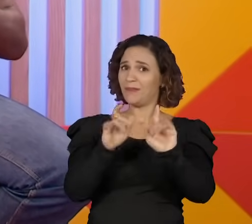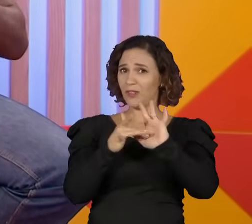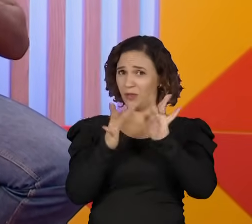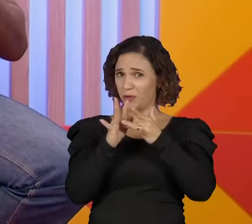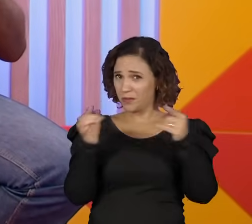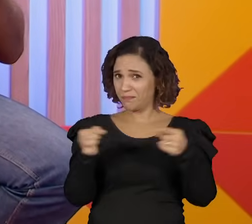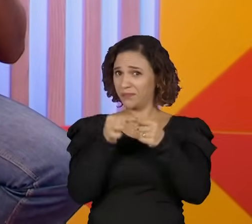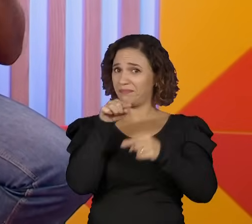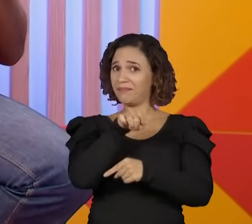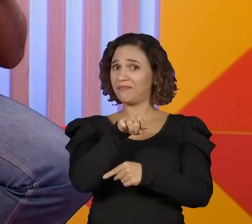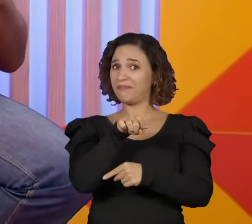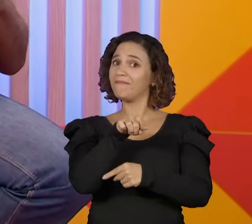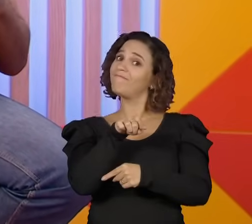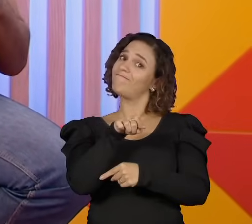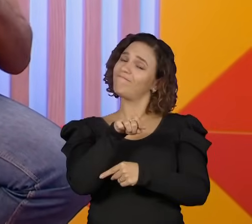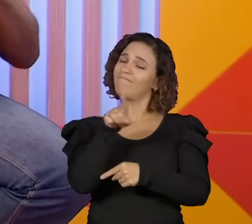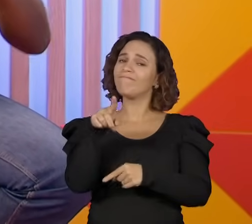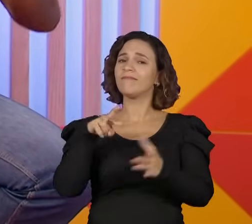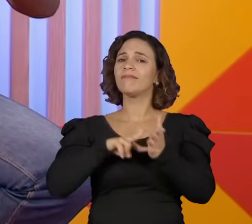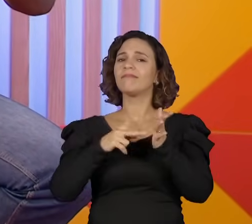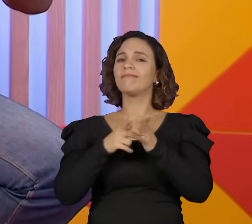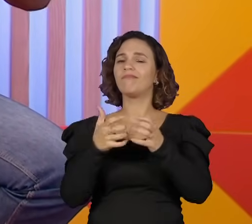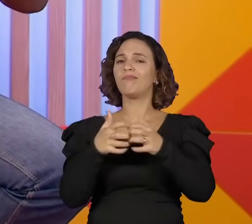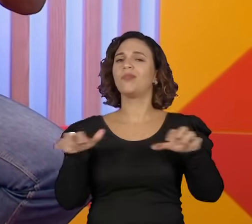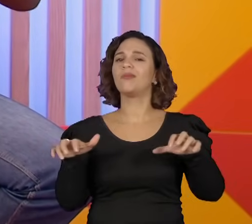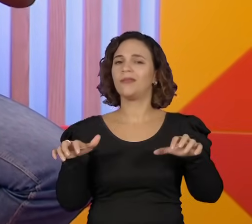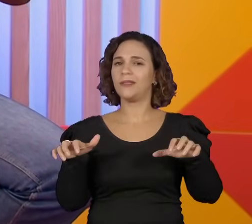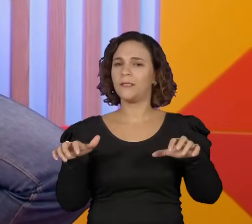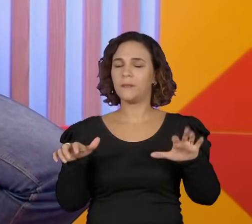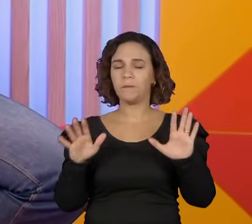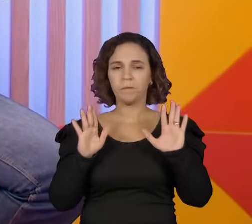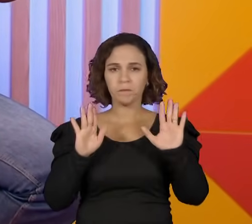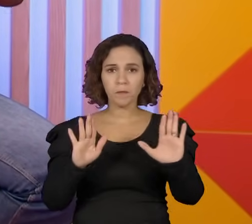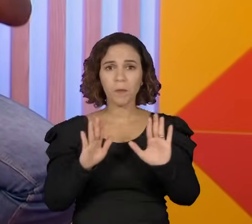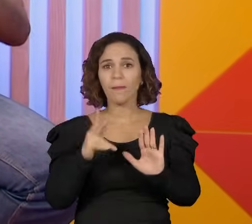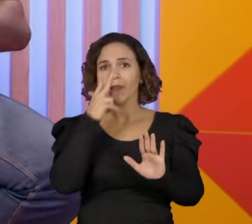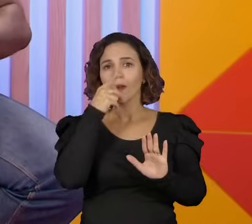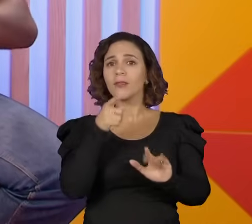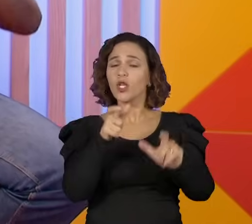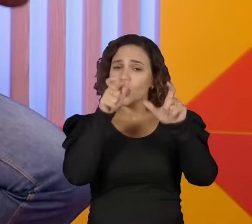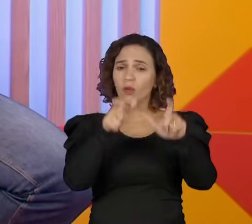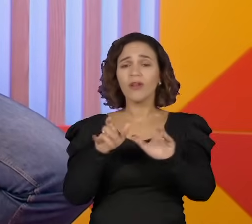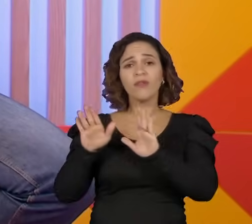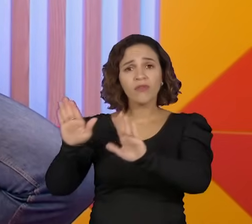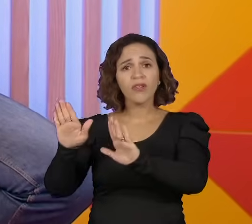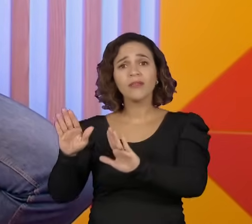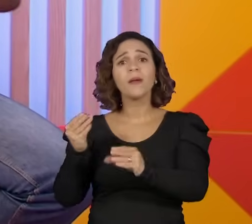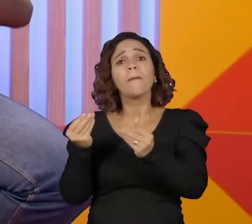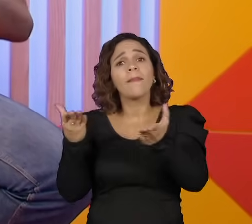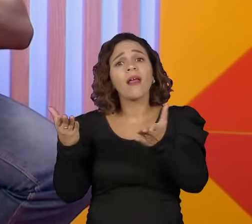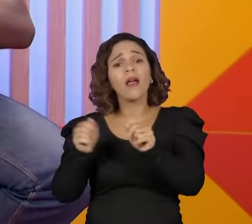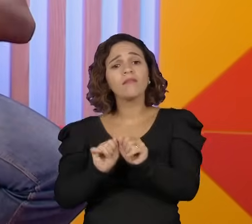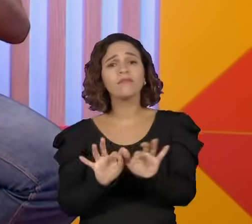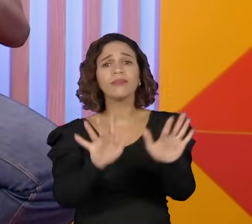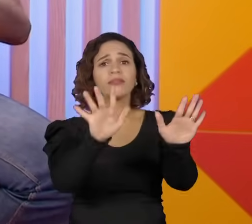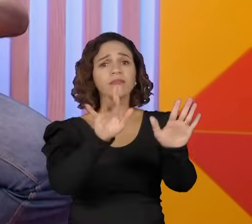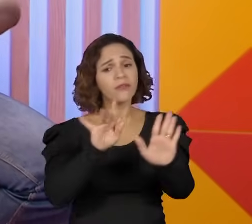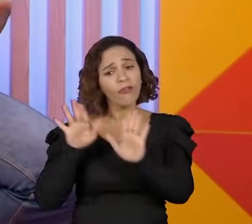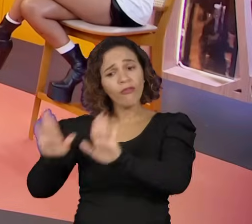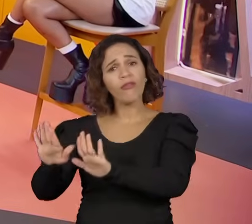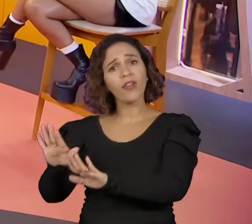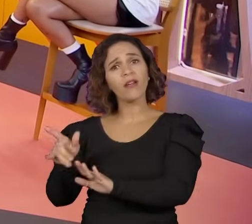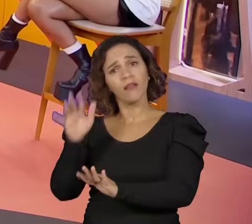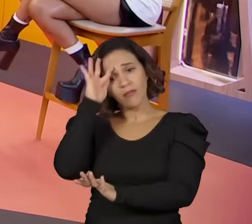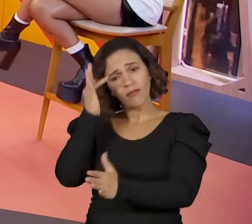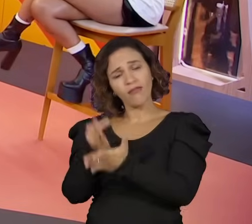segregação, e assim, ó, você vai ficar no seu lugar. Então a gente vai levar a sua fé aí. Então fica